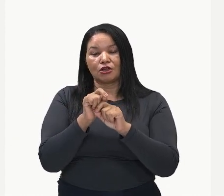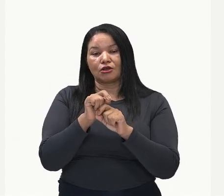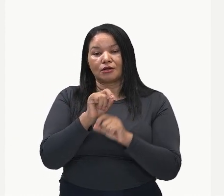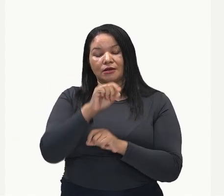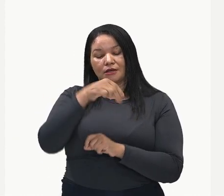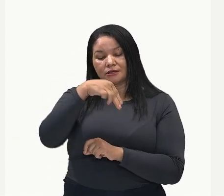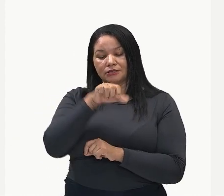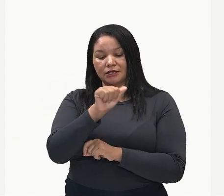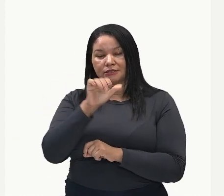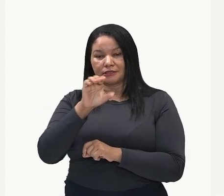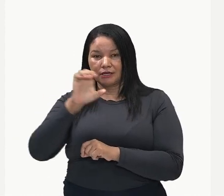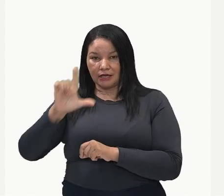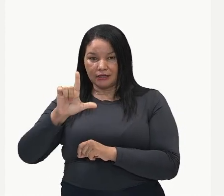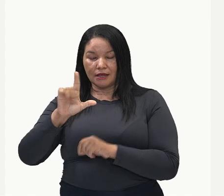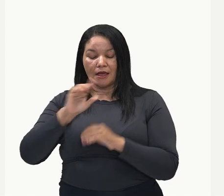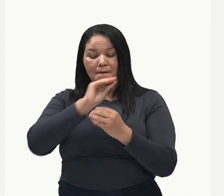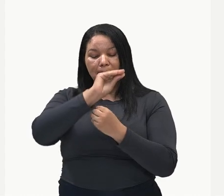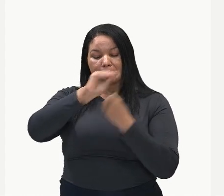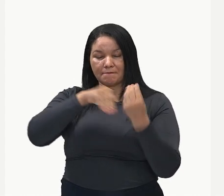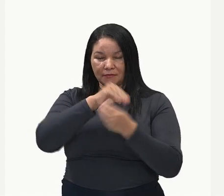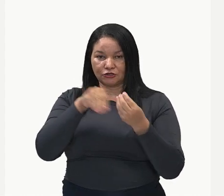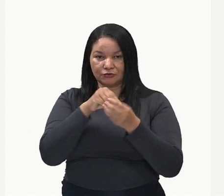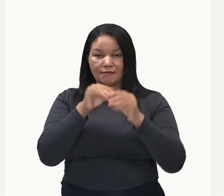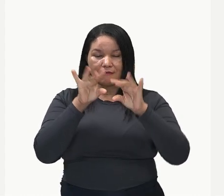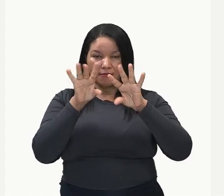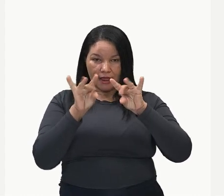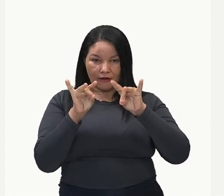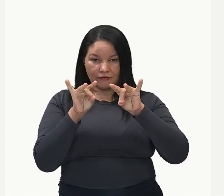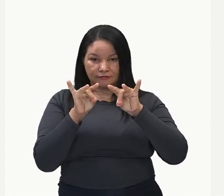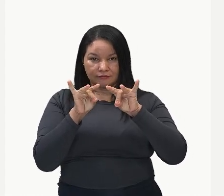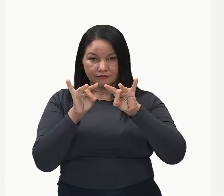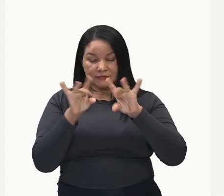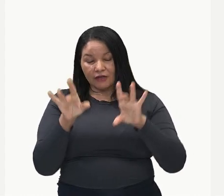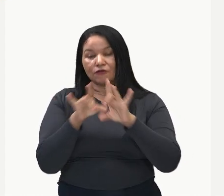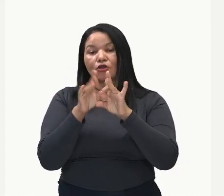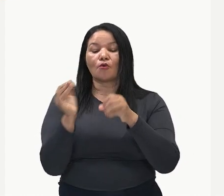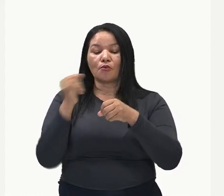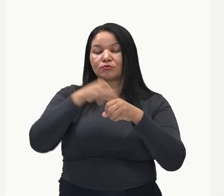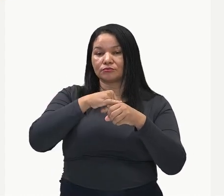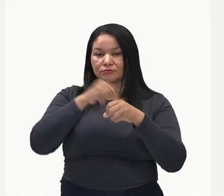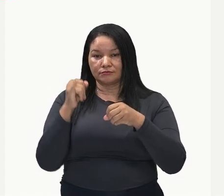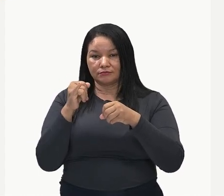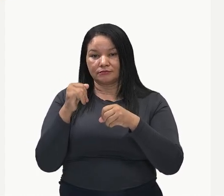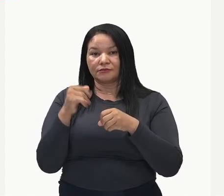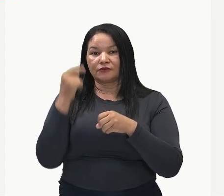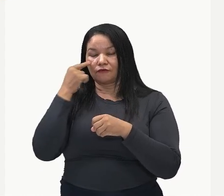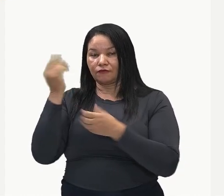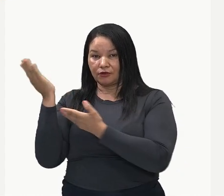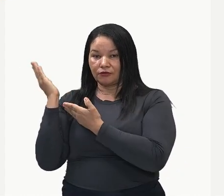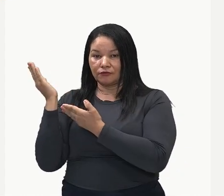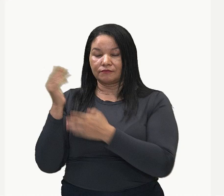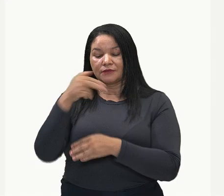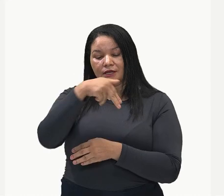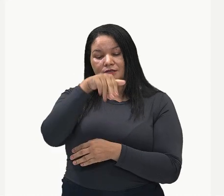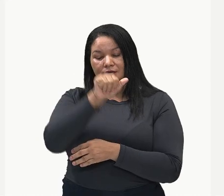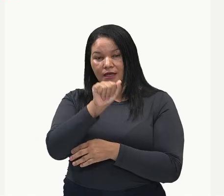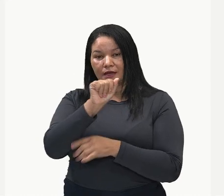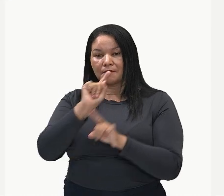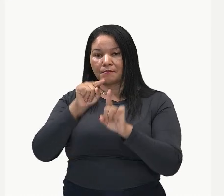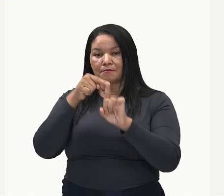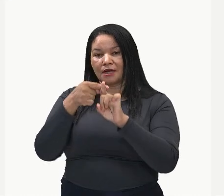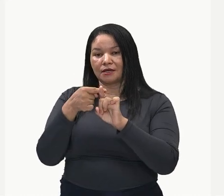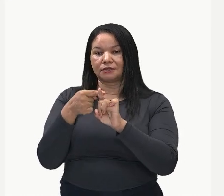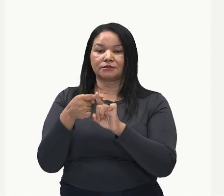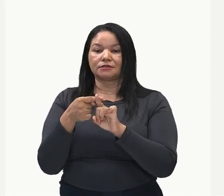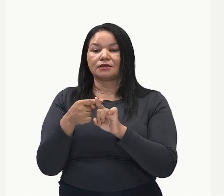Quando misturado com a água, ele formou aqui dois íons, o Na, um mais, tá bom? E o Cl, um